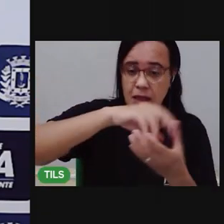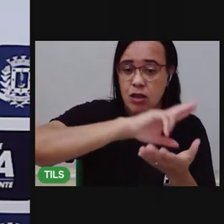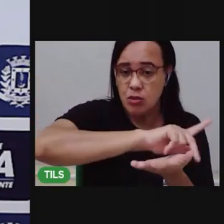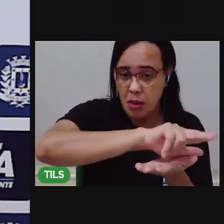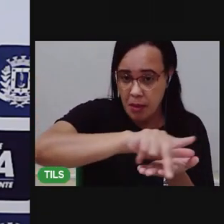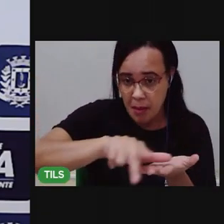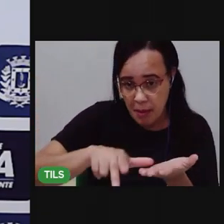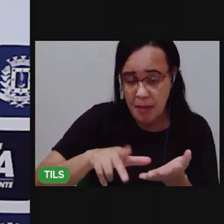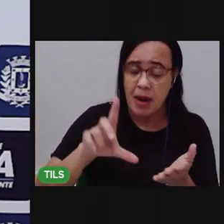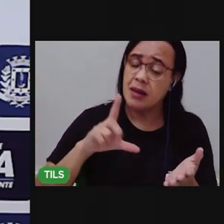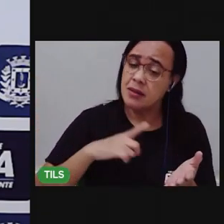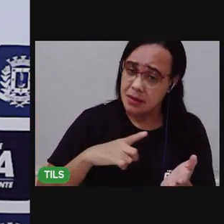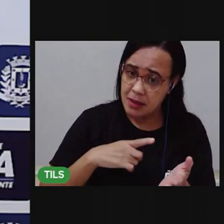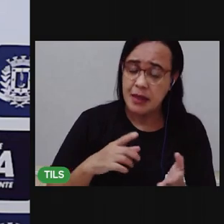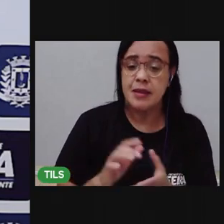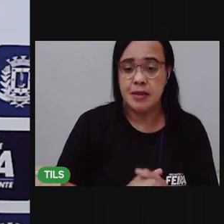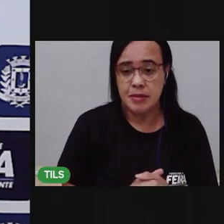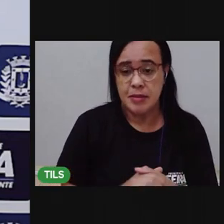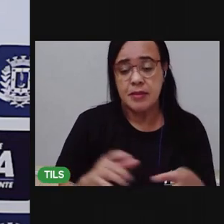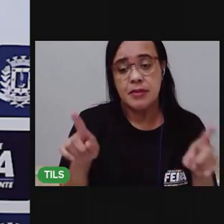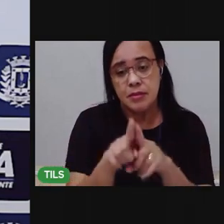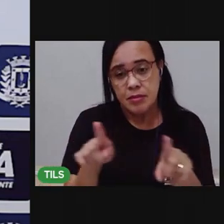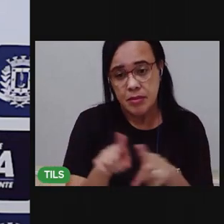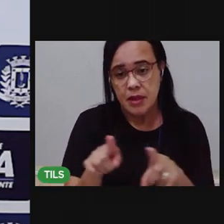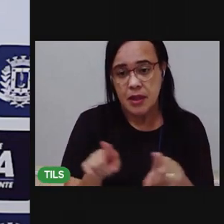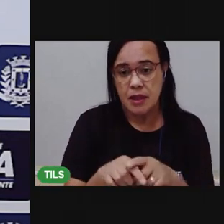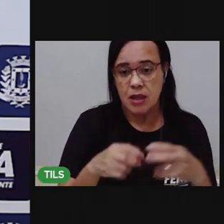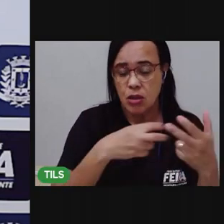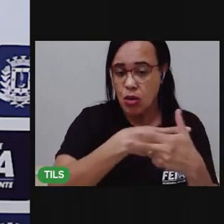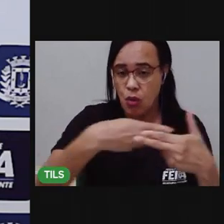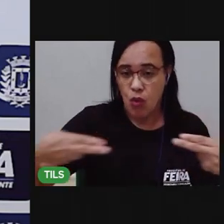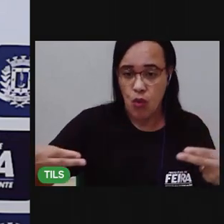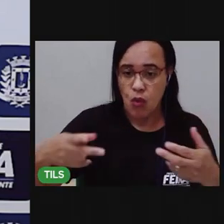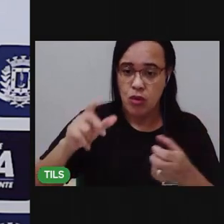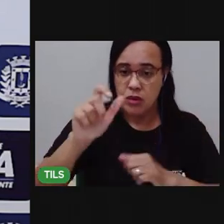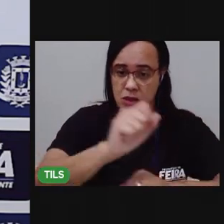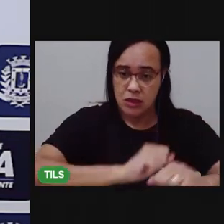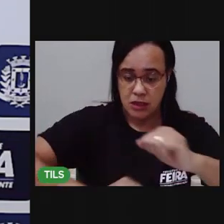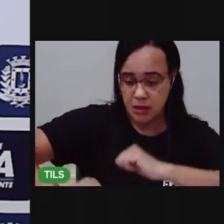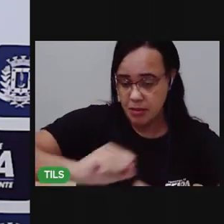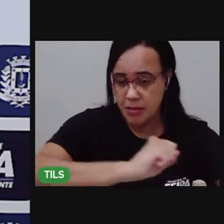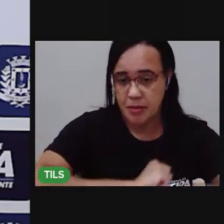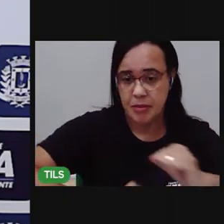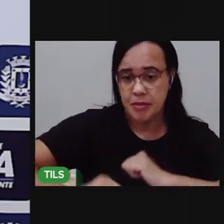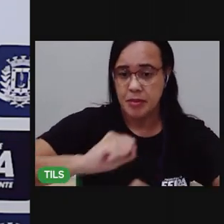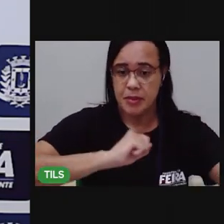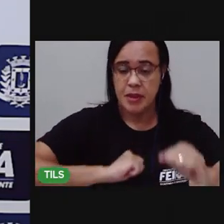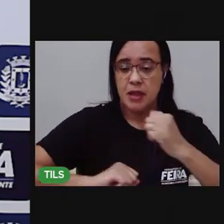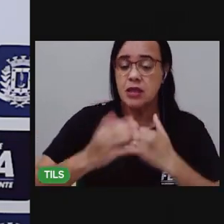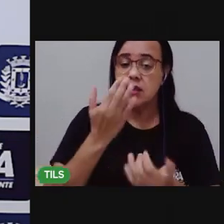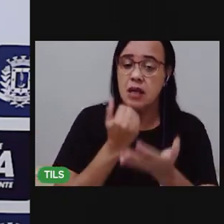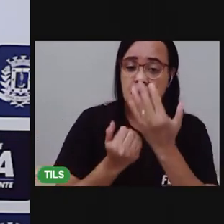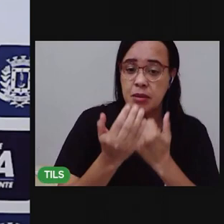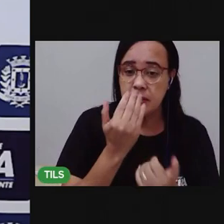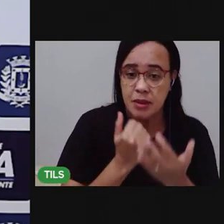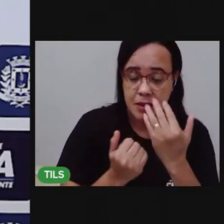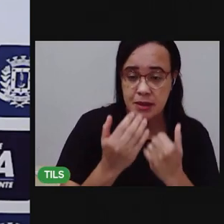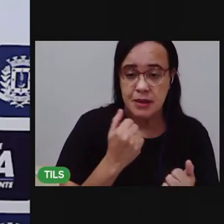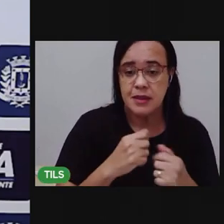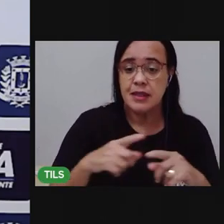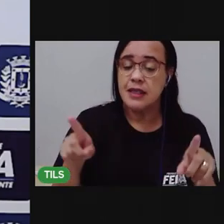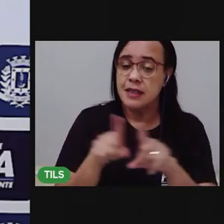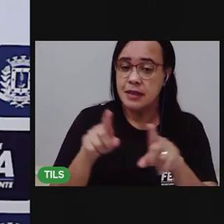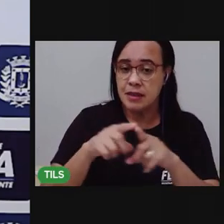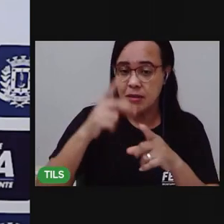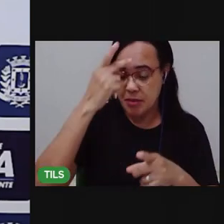aprendeu a escrever o nome de alguns produtos de limpeza, de alimentos e de